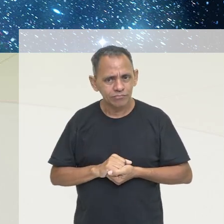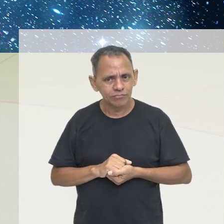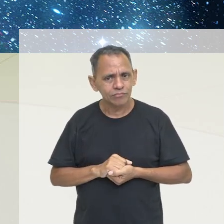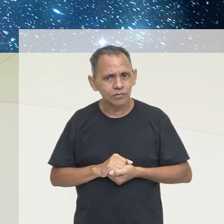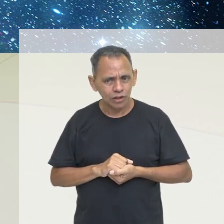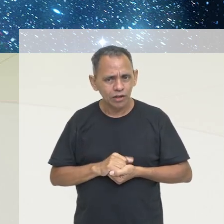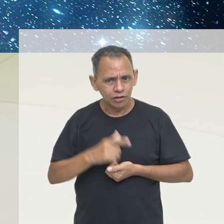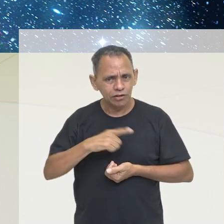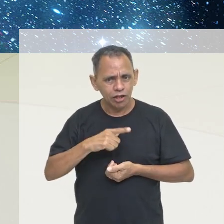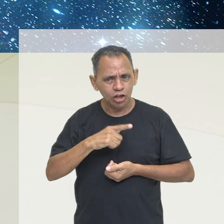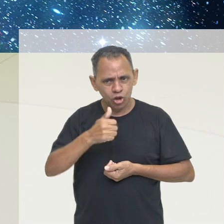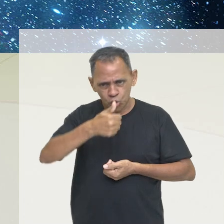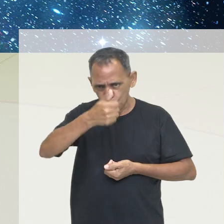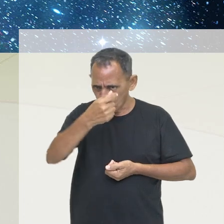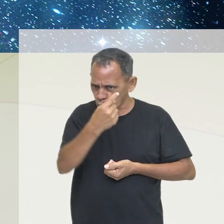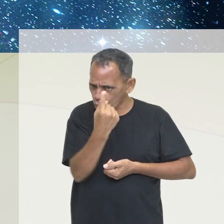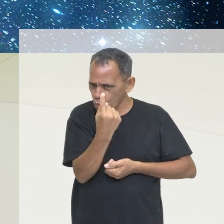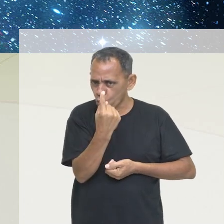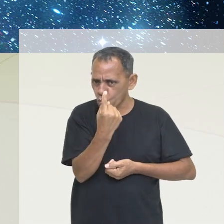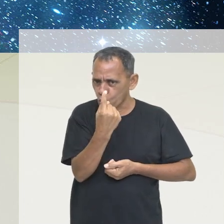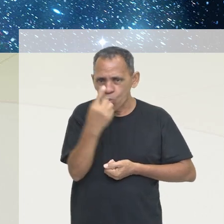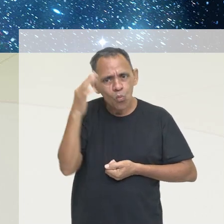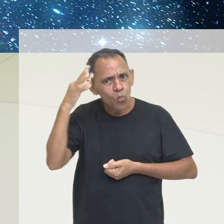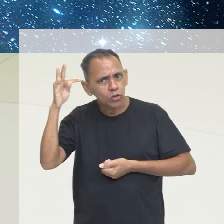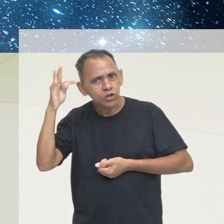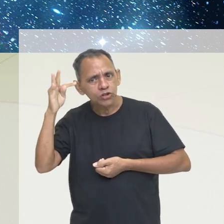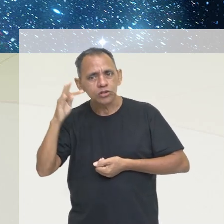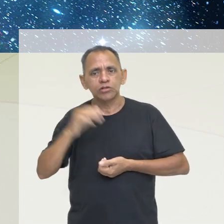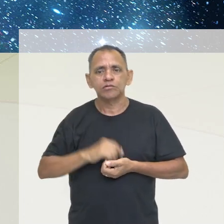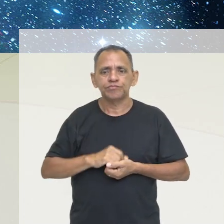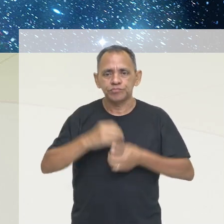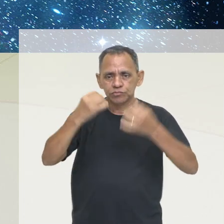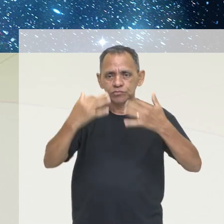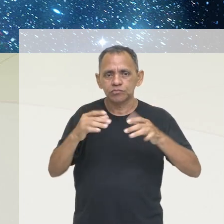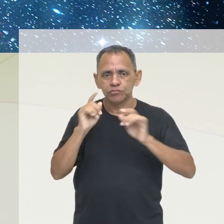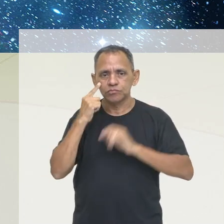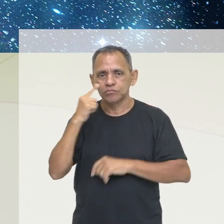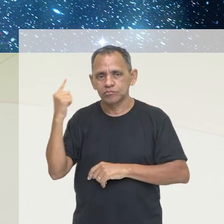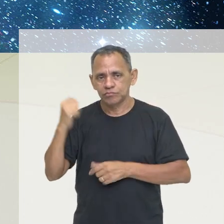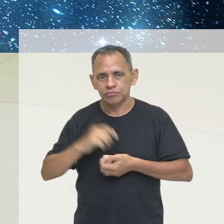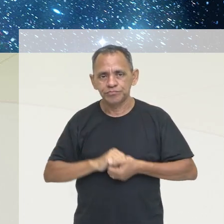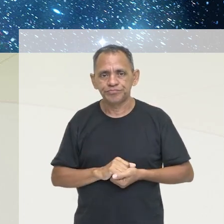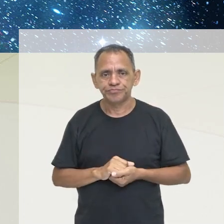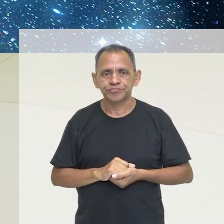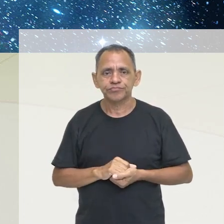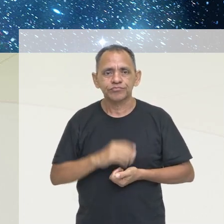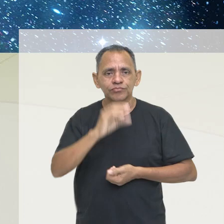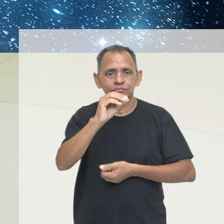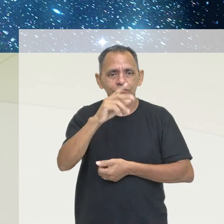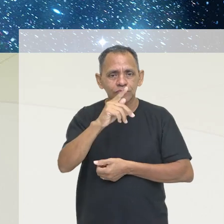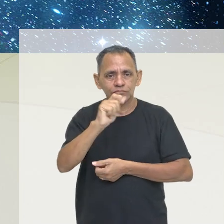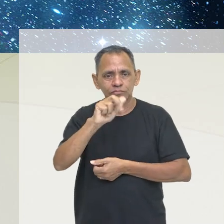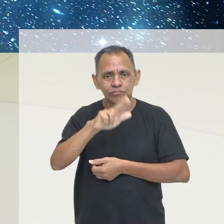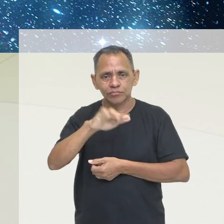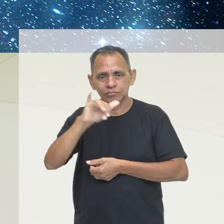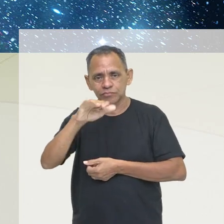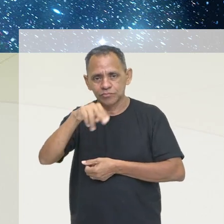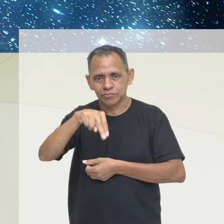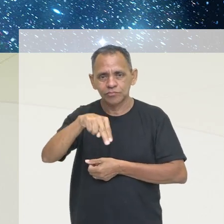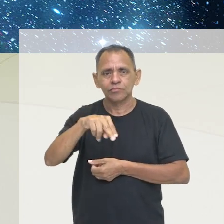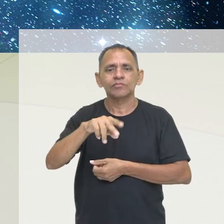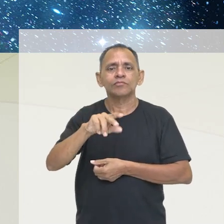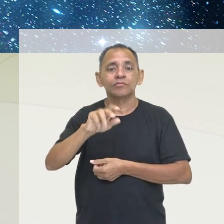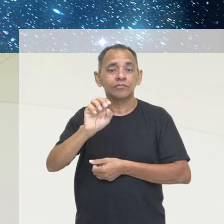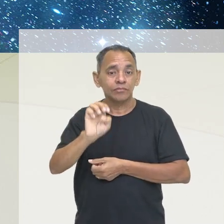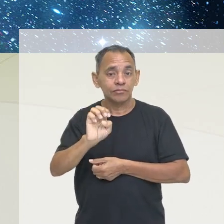explicar como isso teria acontecido é a teoria de Oparin-Haldane, que nós vamos iniciar com essa